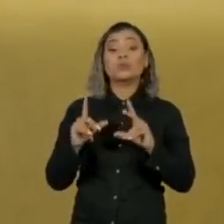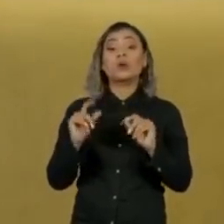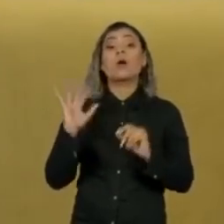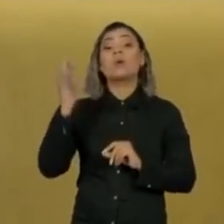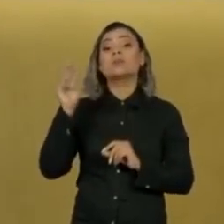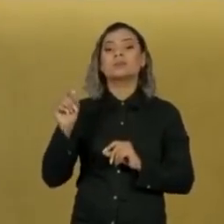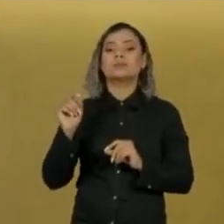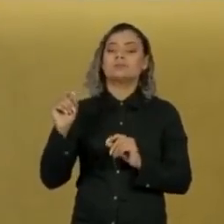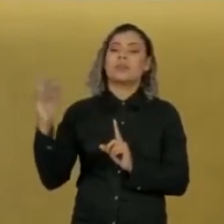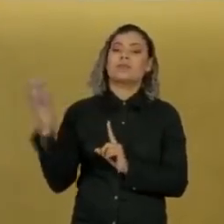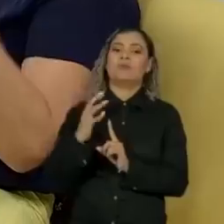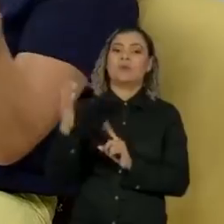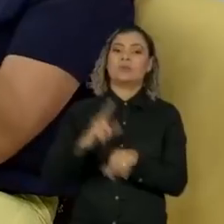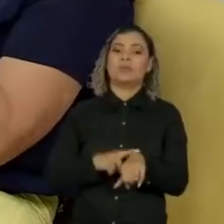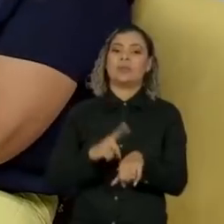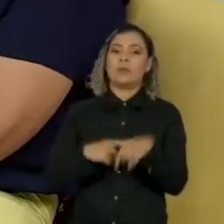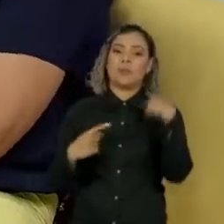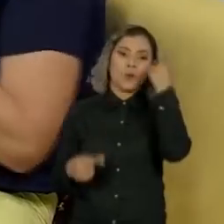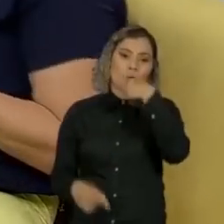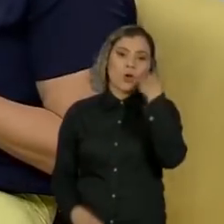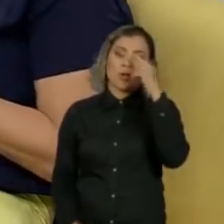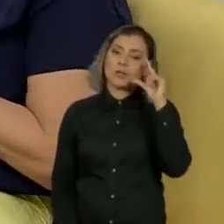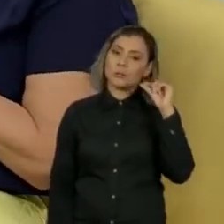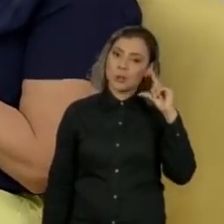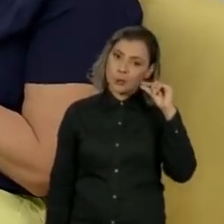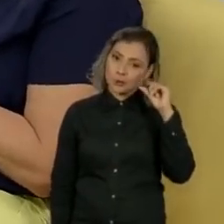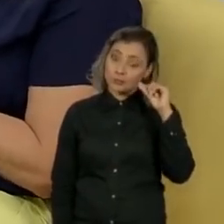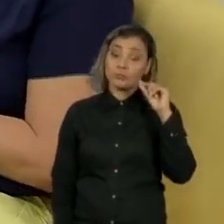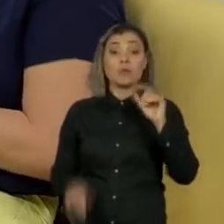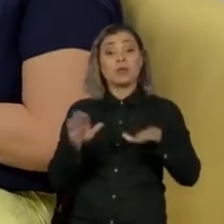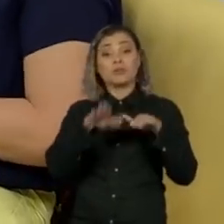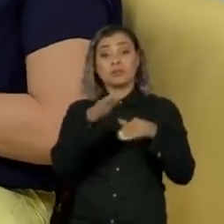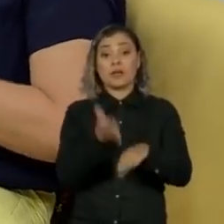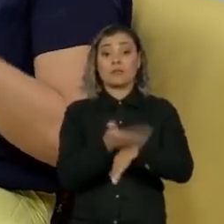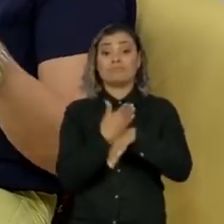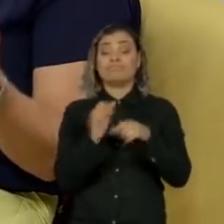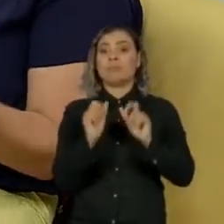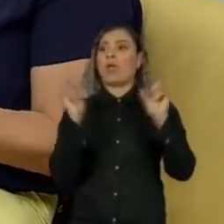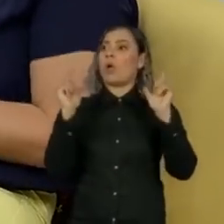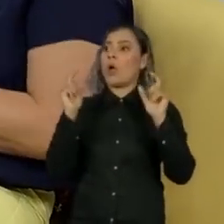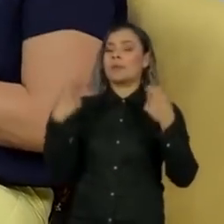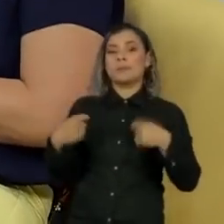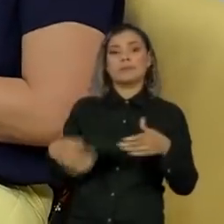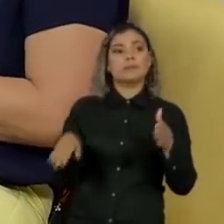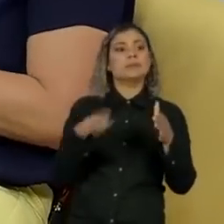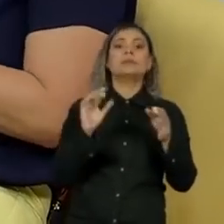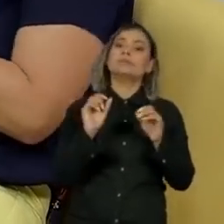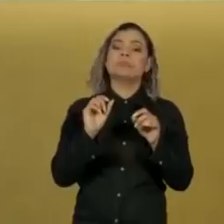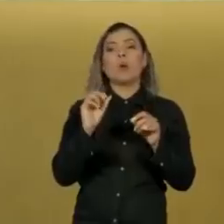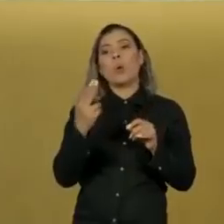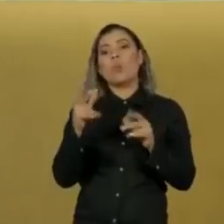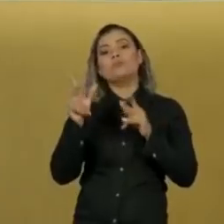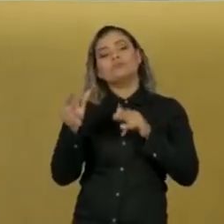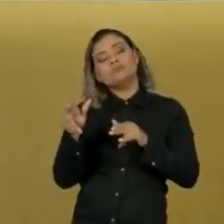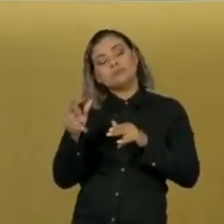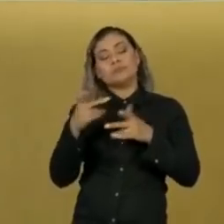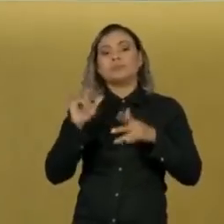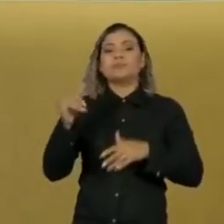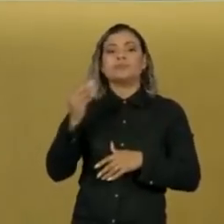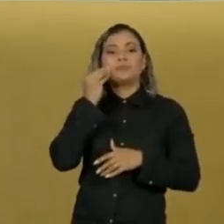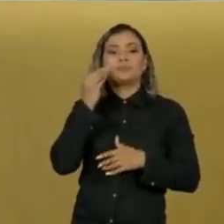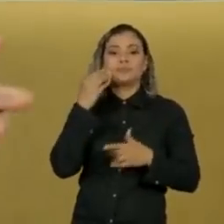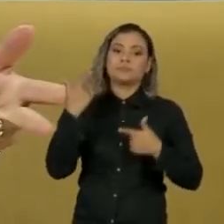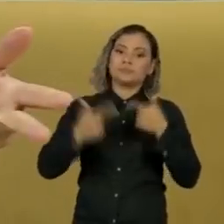em detrimento do tempo de sono, né? Então, você acorda mais cedo porque você quer chegar mais cedo, ou você dorme mais tarde porque você quer aproveitar